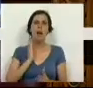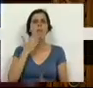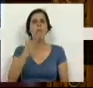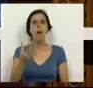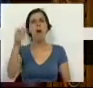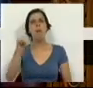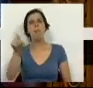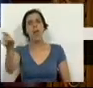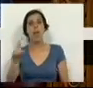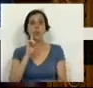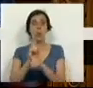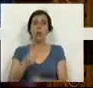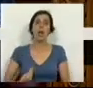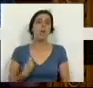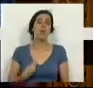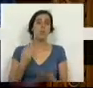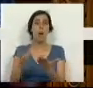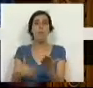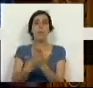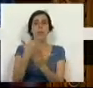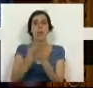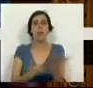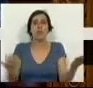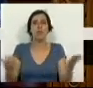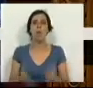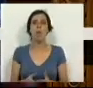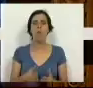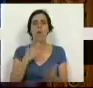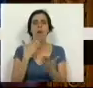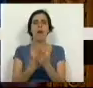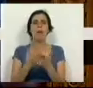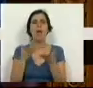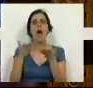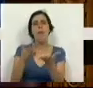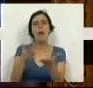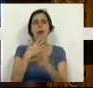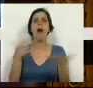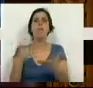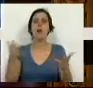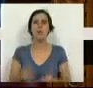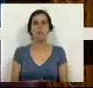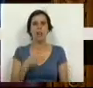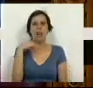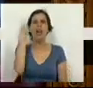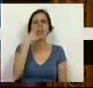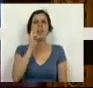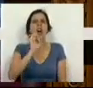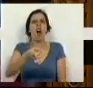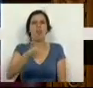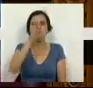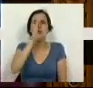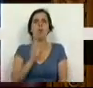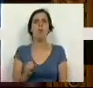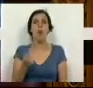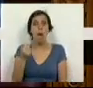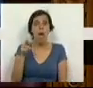Partido Socialista, o tal que está muito preocupado com a apresentação da moção, para dar um amparo à maioria? Que credibilidade tem um Governo que até